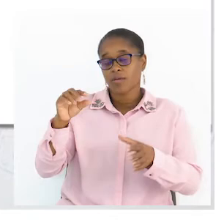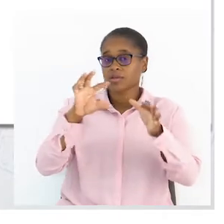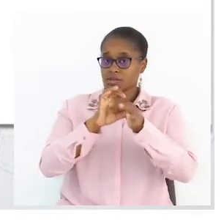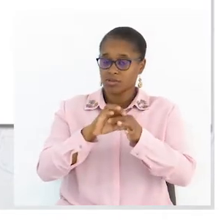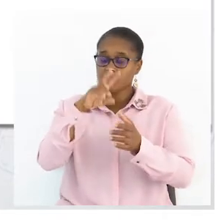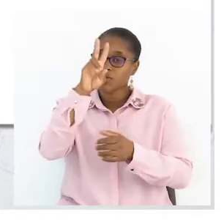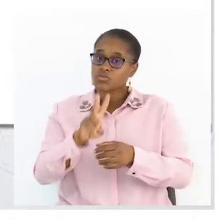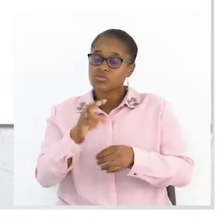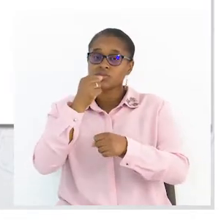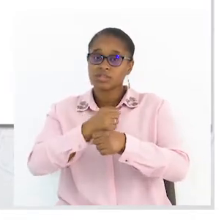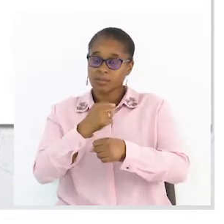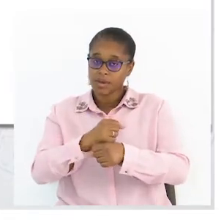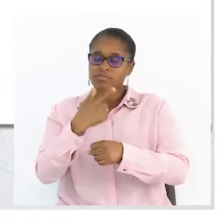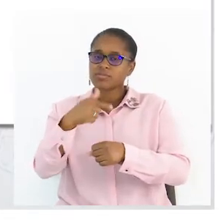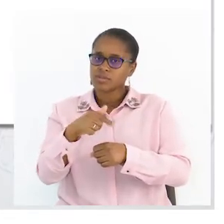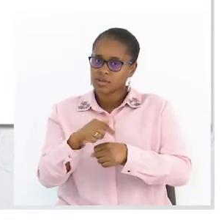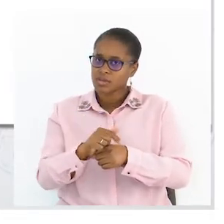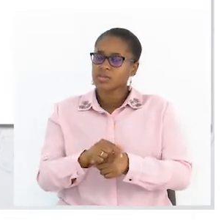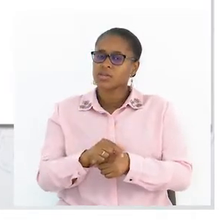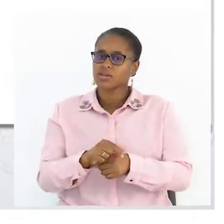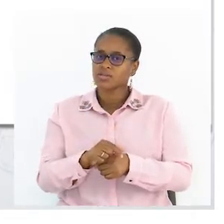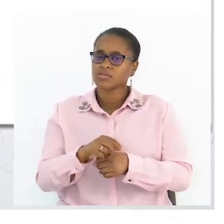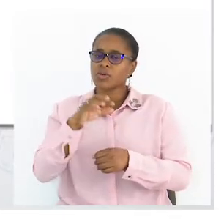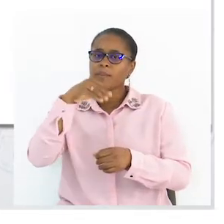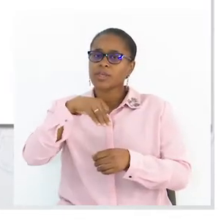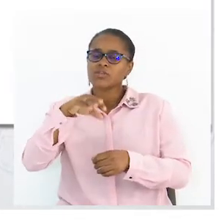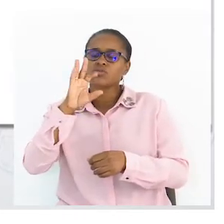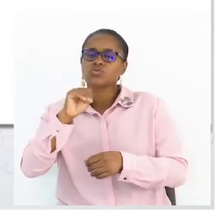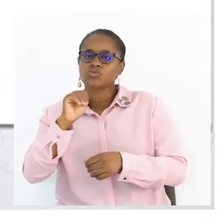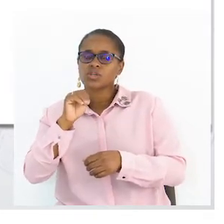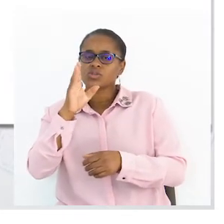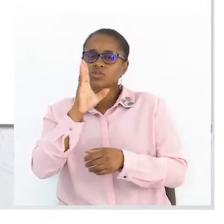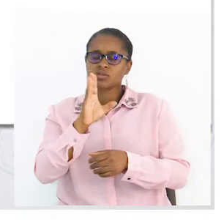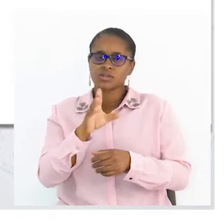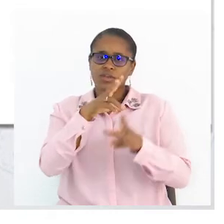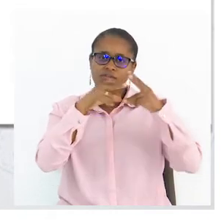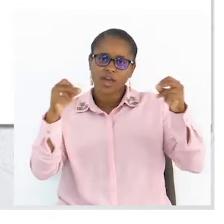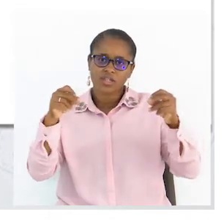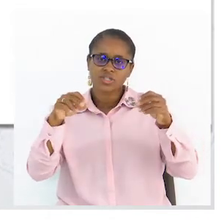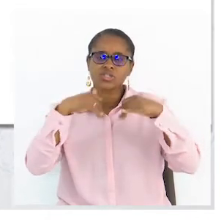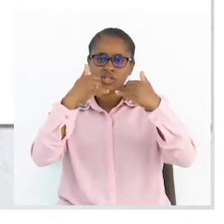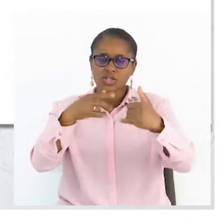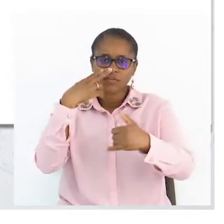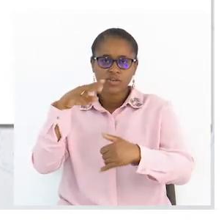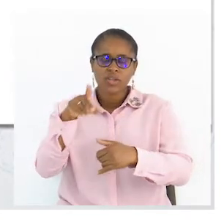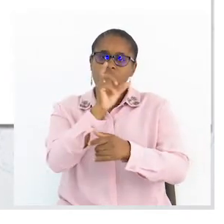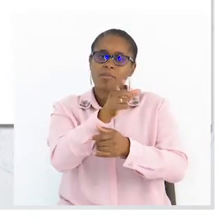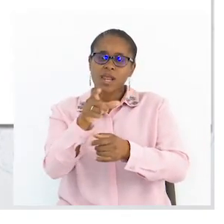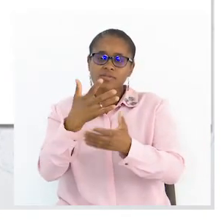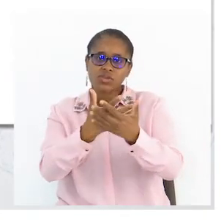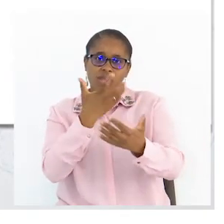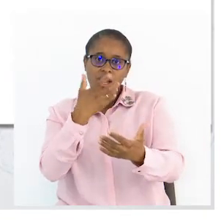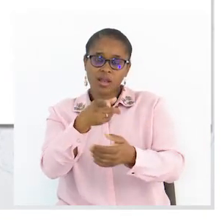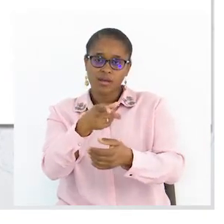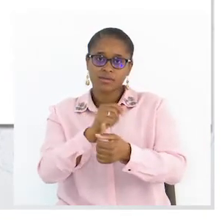exercício tínhamos: sublinha o predicativo do sujeito nas frases seguintes. Vejam ali as palavras que estão